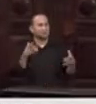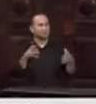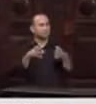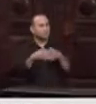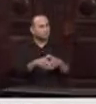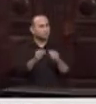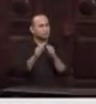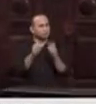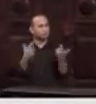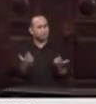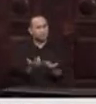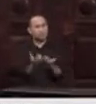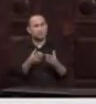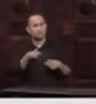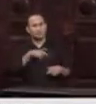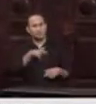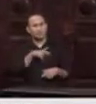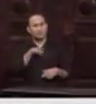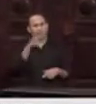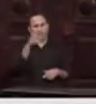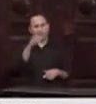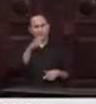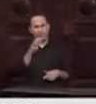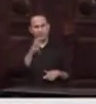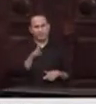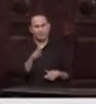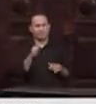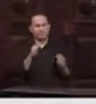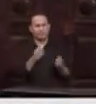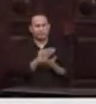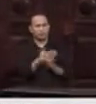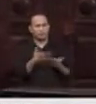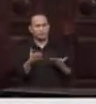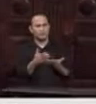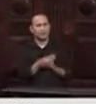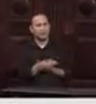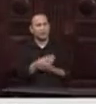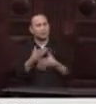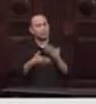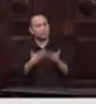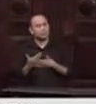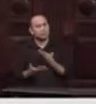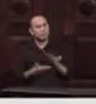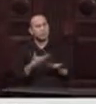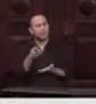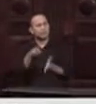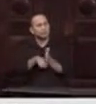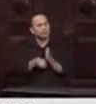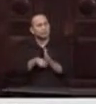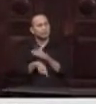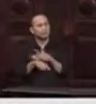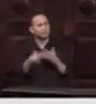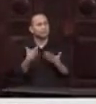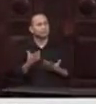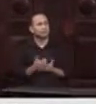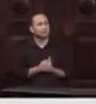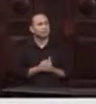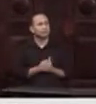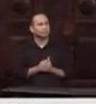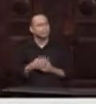em diálogo com o Estado, particularmente com a SEAB, possa começar a cuidar, minimamente, das